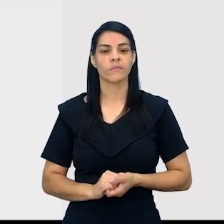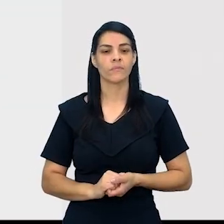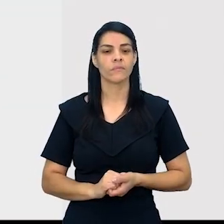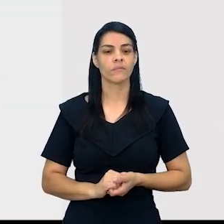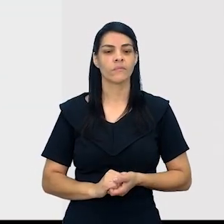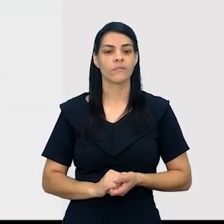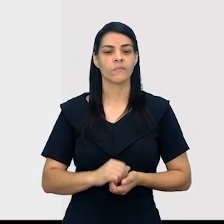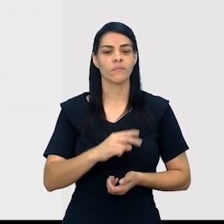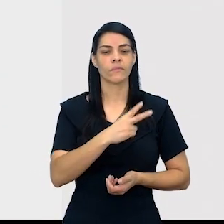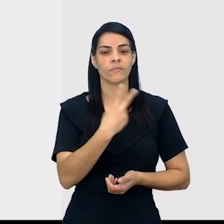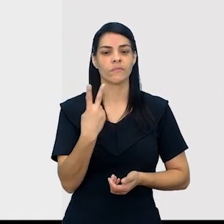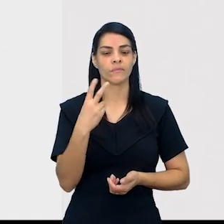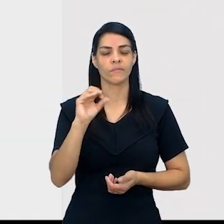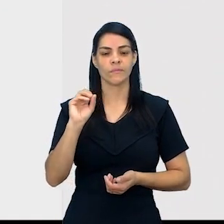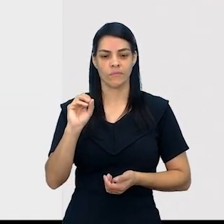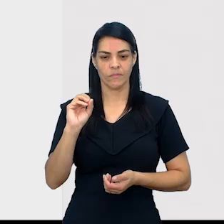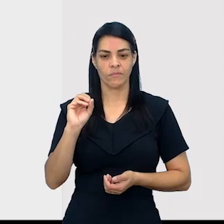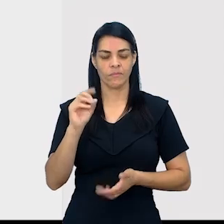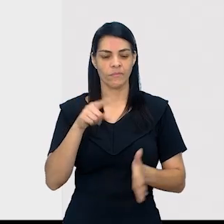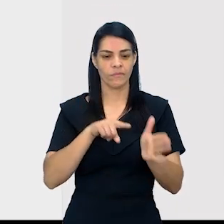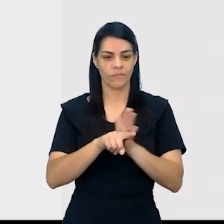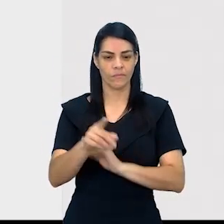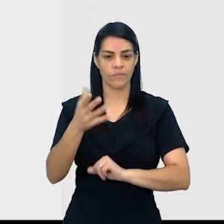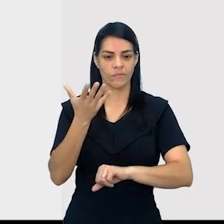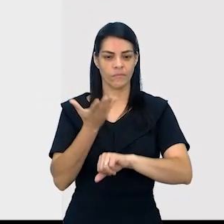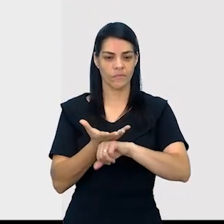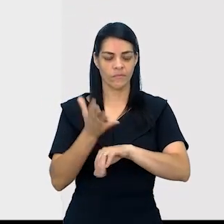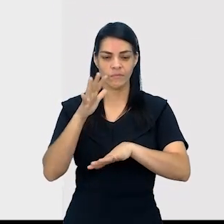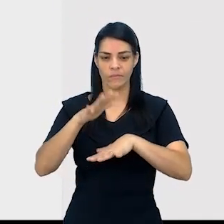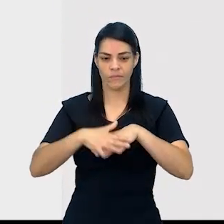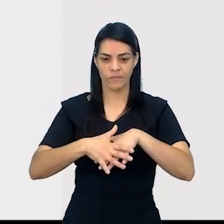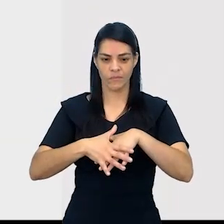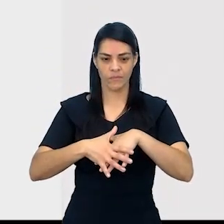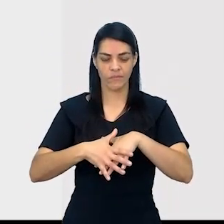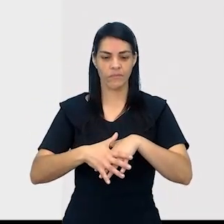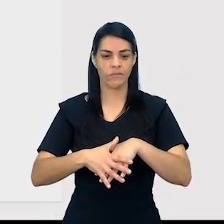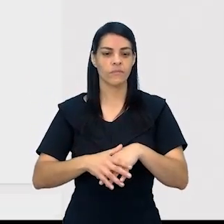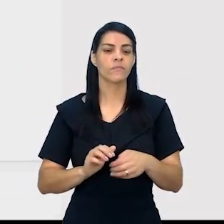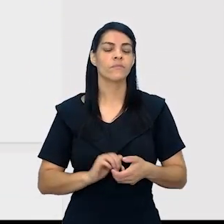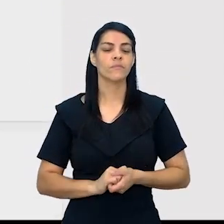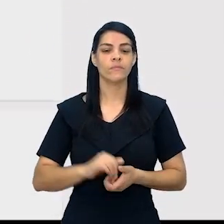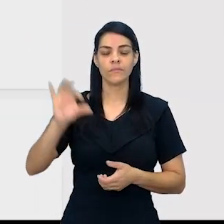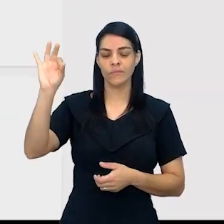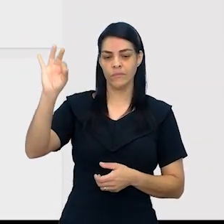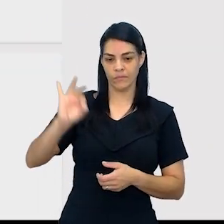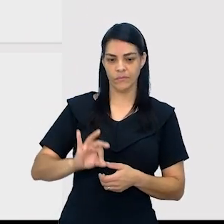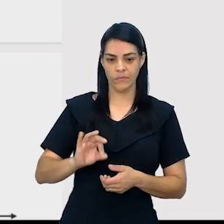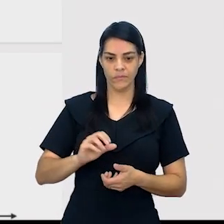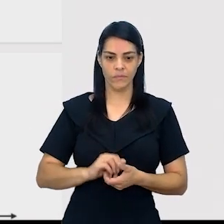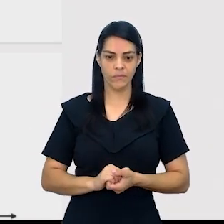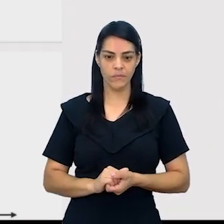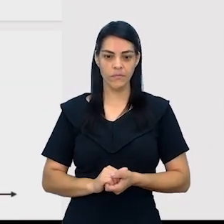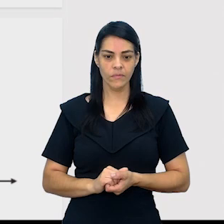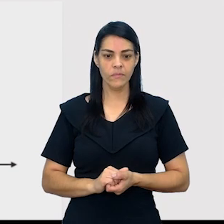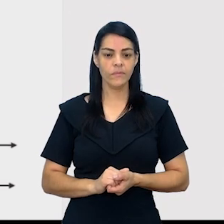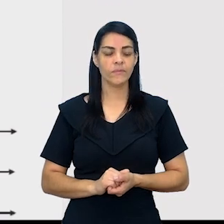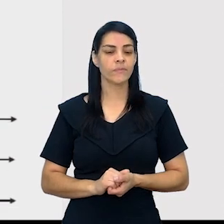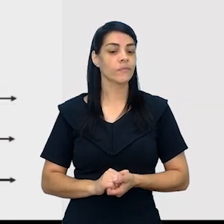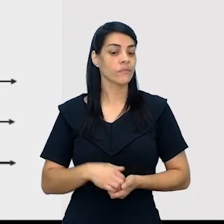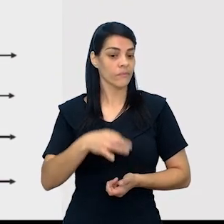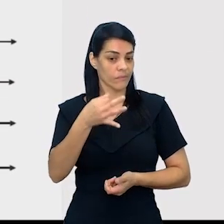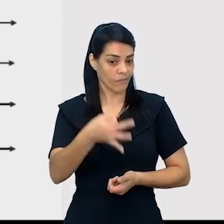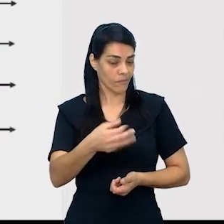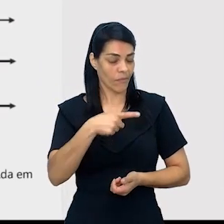são 20 questões de matemática e eu vou lá então para o percentual de de acerto